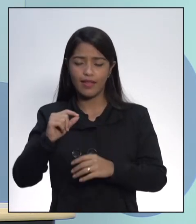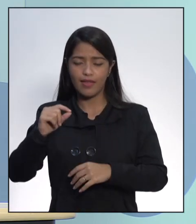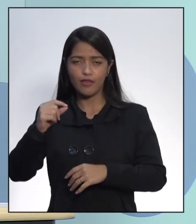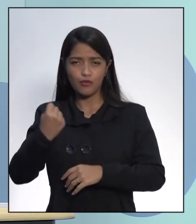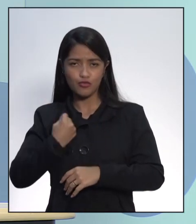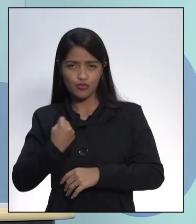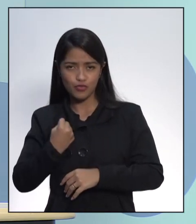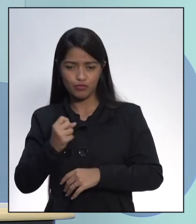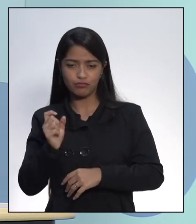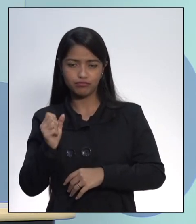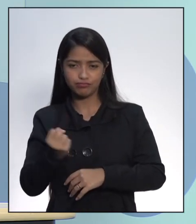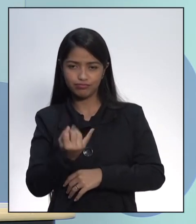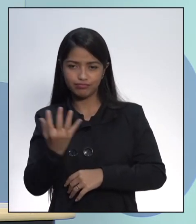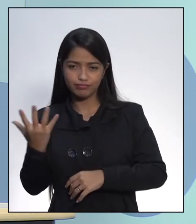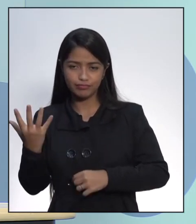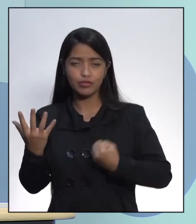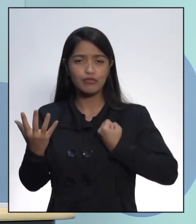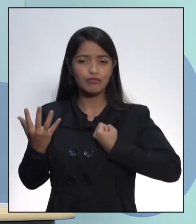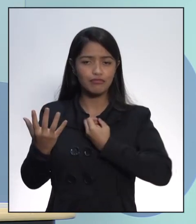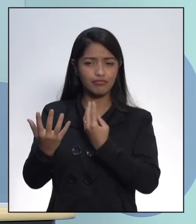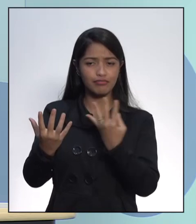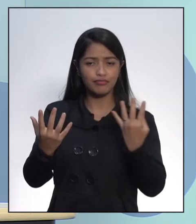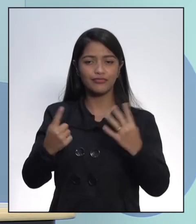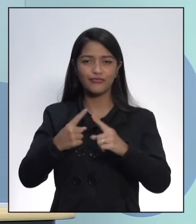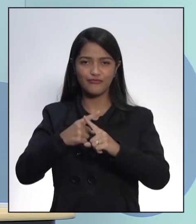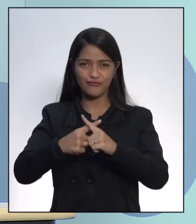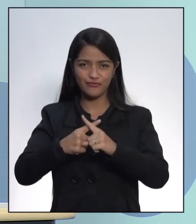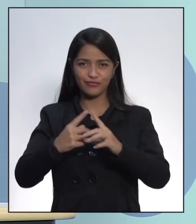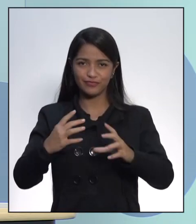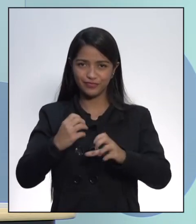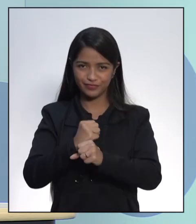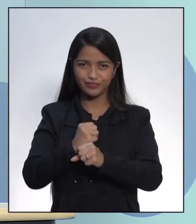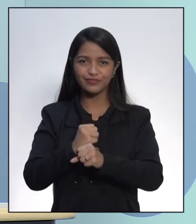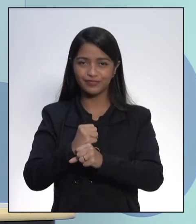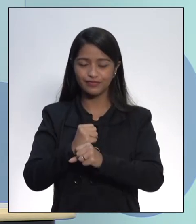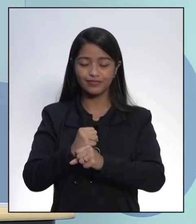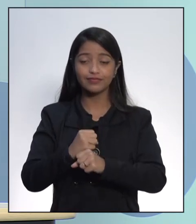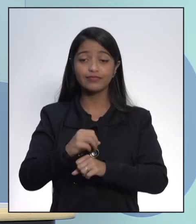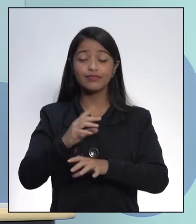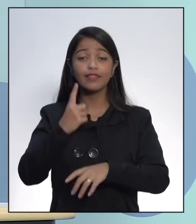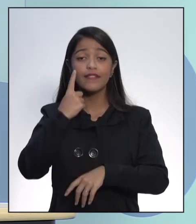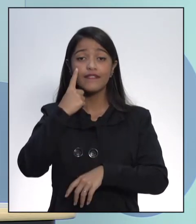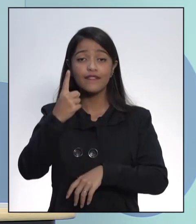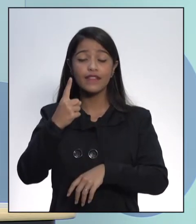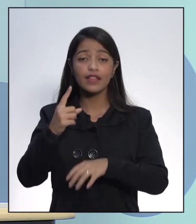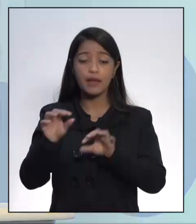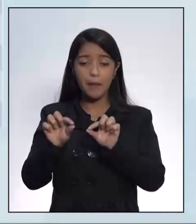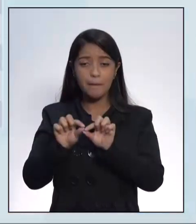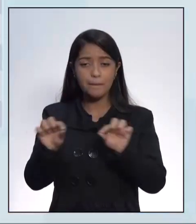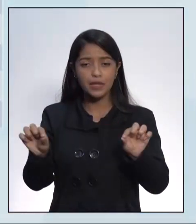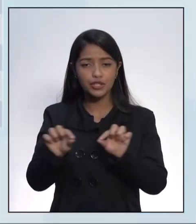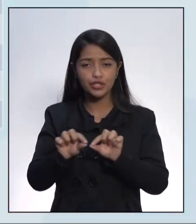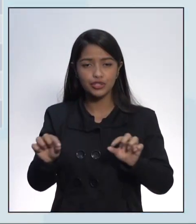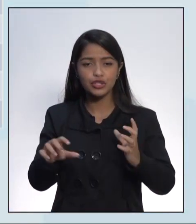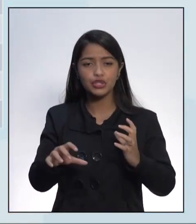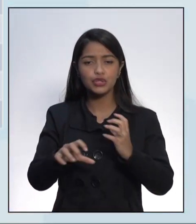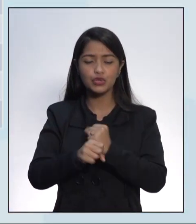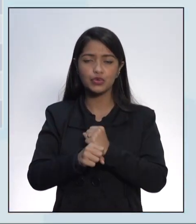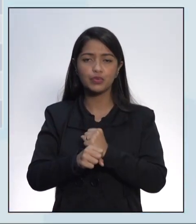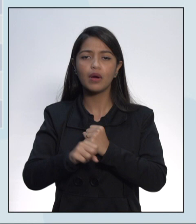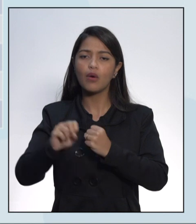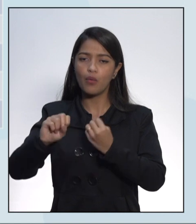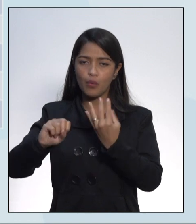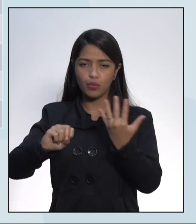mesmo, e você fez uma coisa também. Reparem nas medidas, né? Se você olhar as medidas, também estão ao quadrado, né? A medida